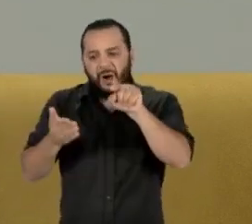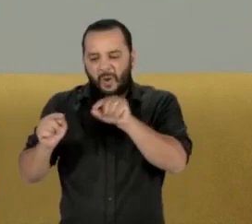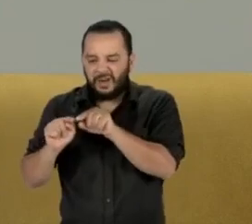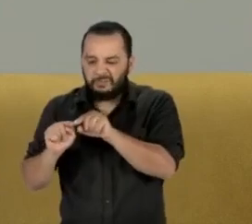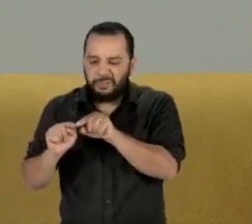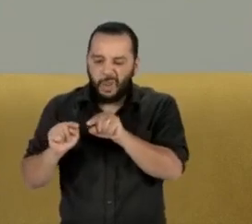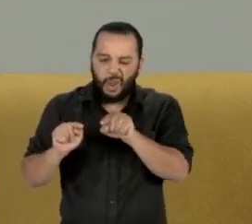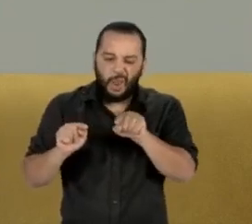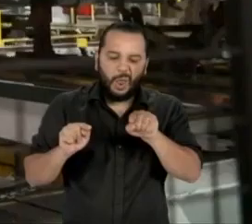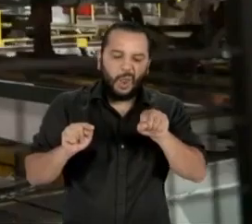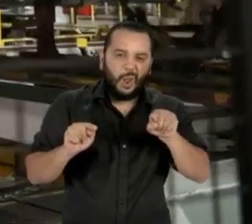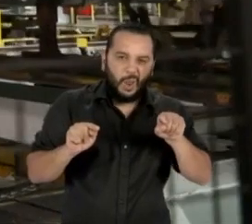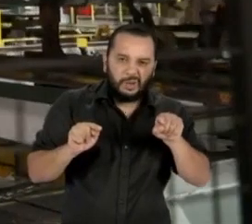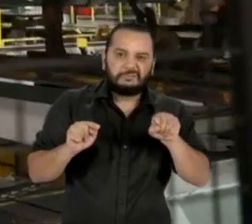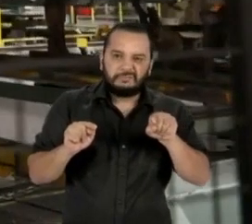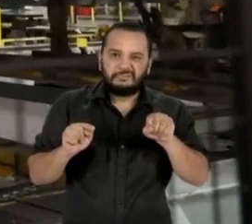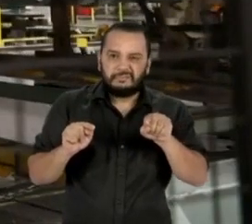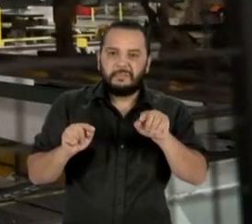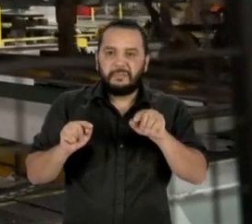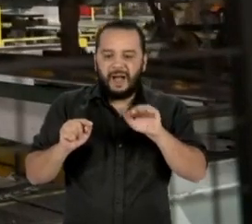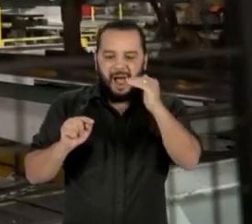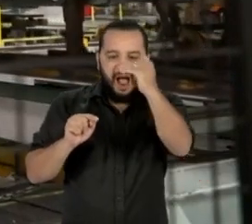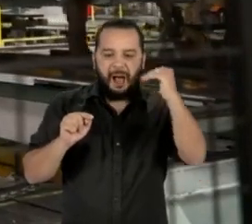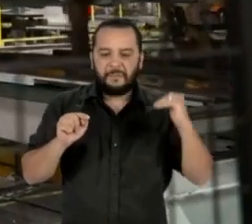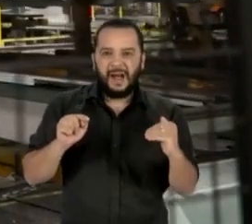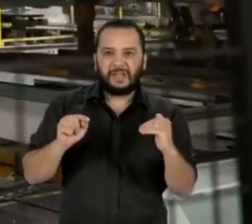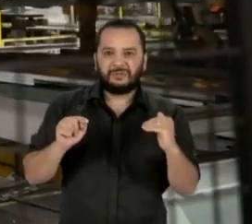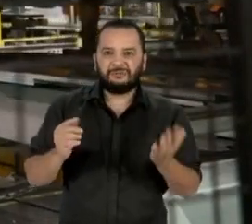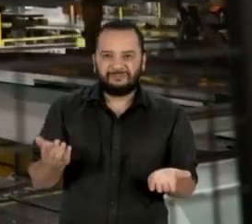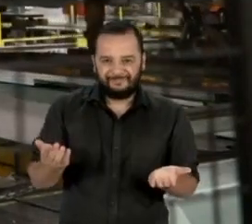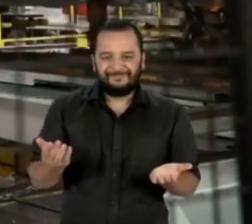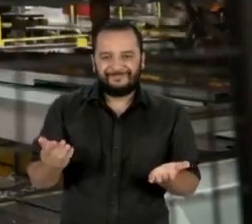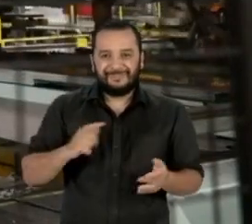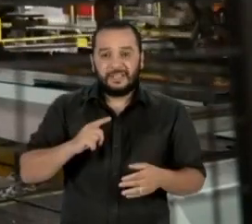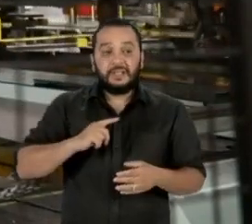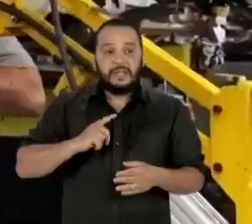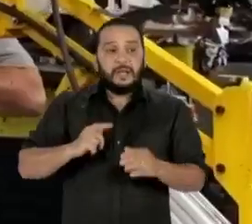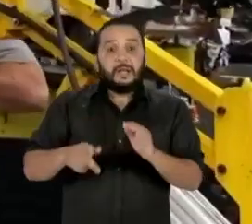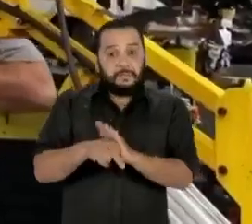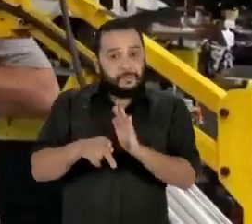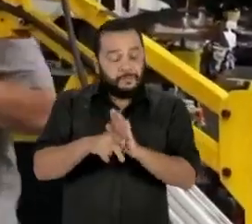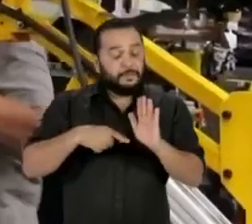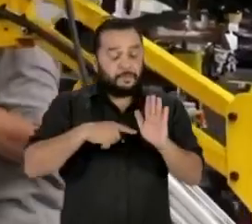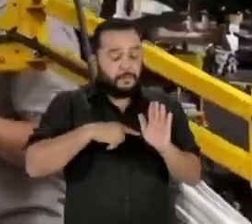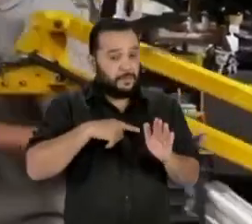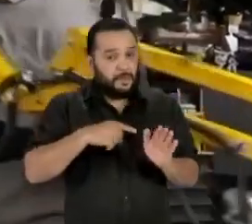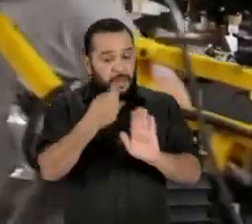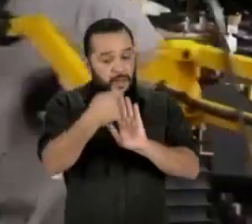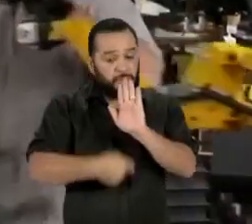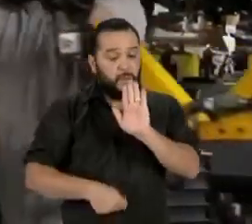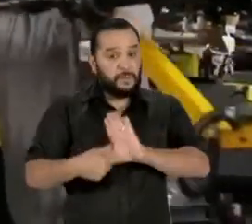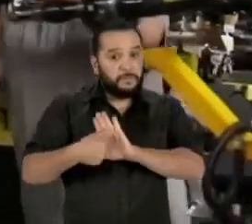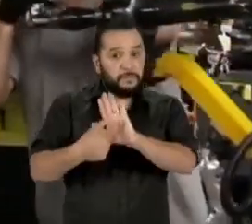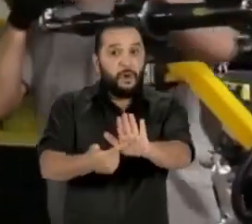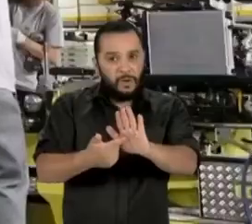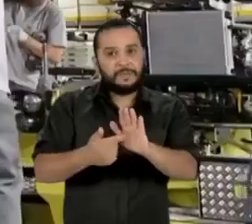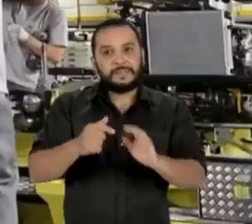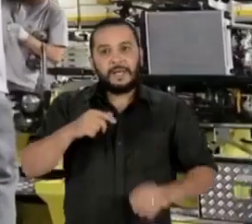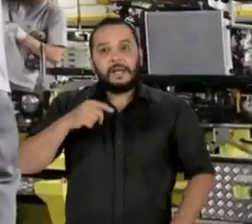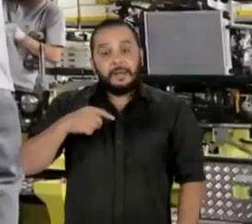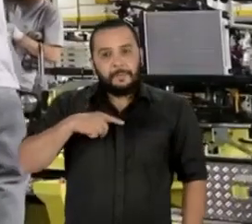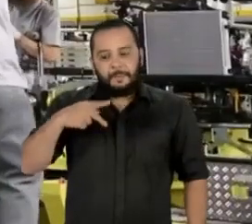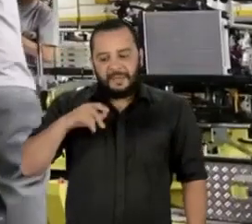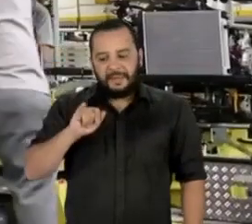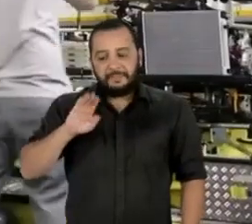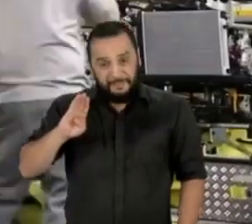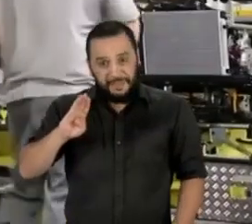de 2008. No último relatório Perspectiva Econômica Global, o FMI mostra o crescimento do Produto Interno Bruto